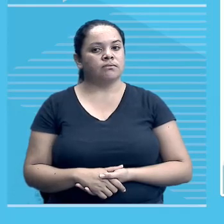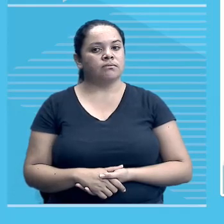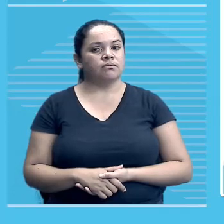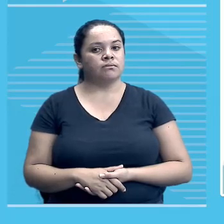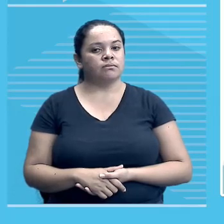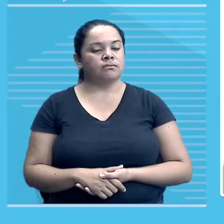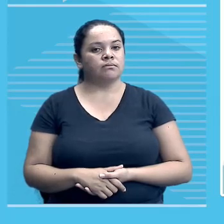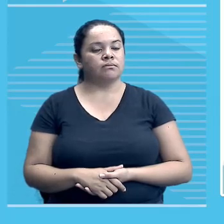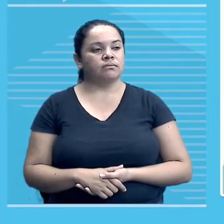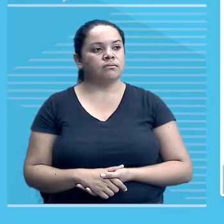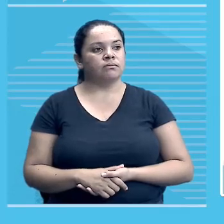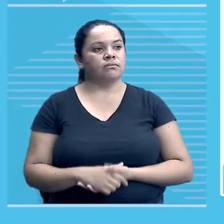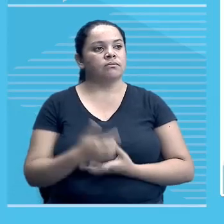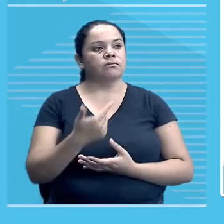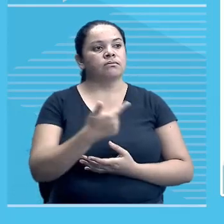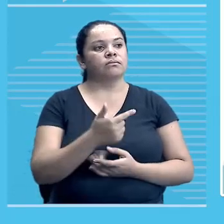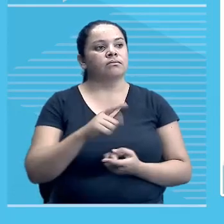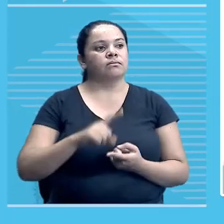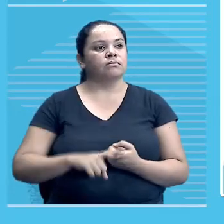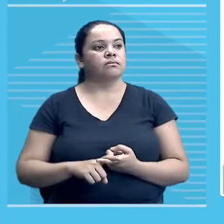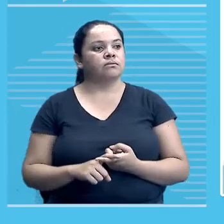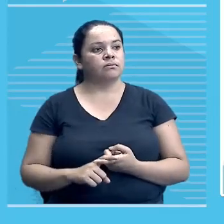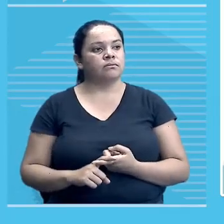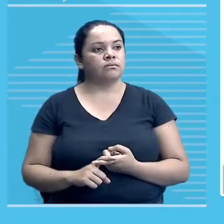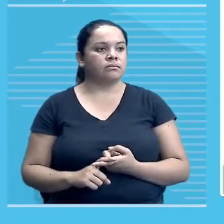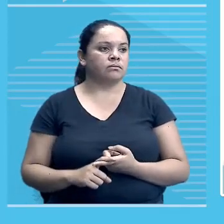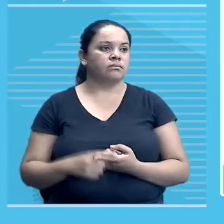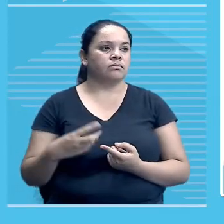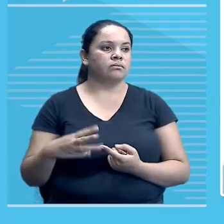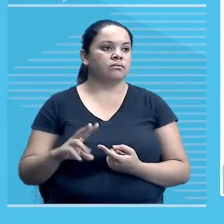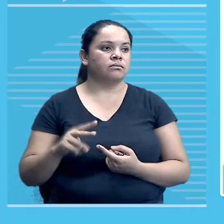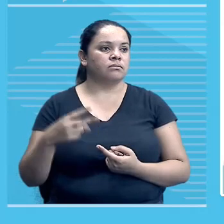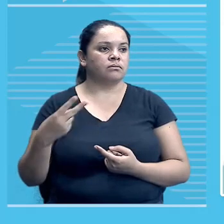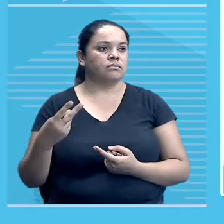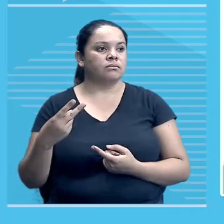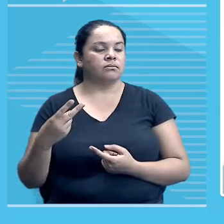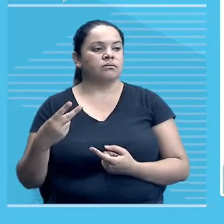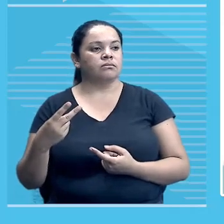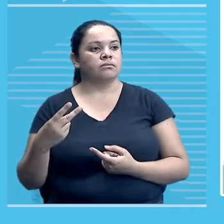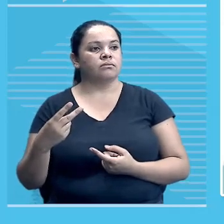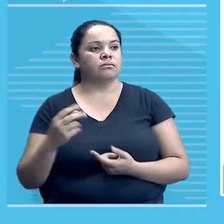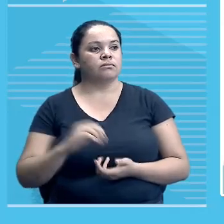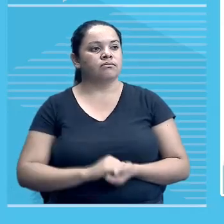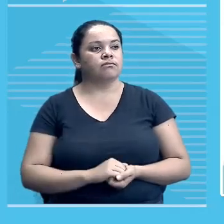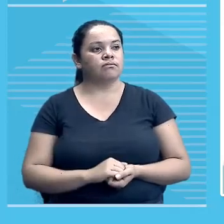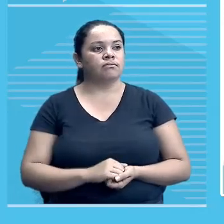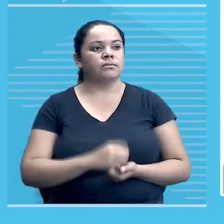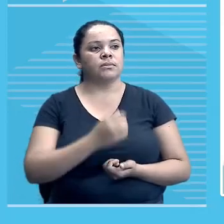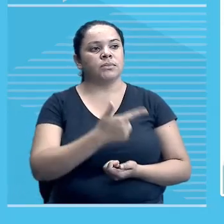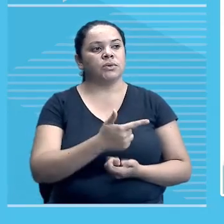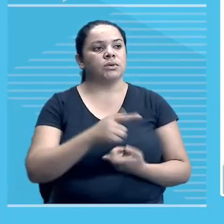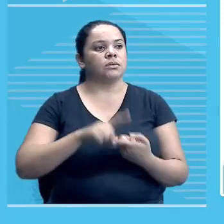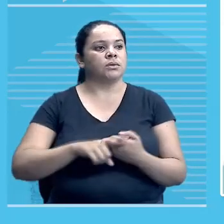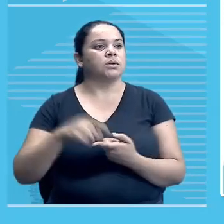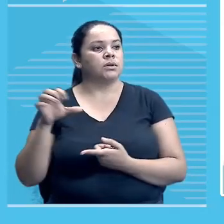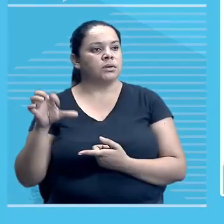Aí vai ficar, ó, 2 vezes 9, que 3 elevado a 2 é 9, vezes 2 dá 18. Aí fica